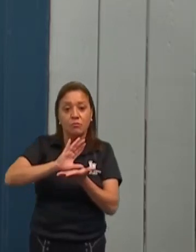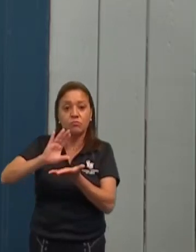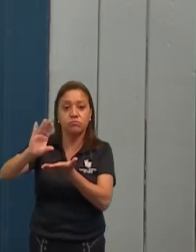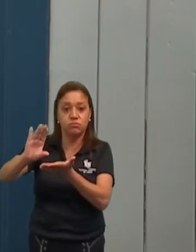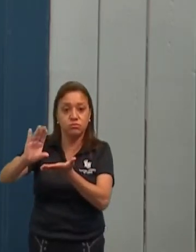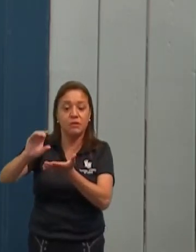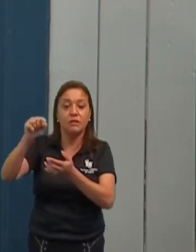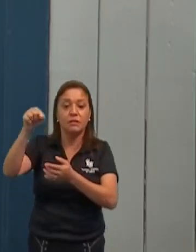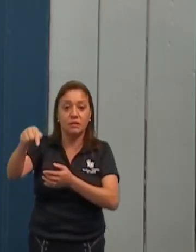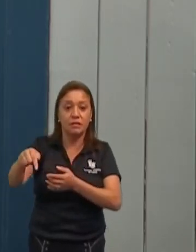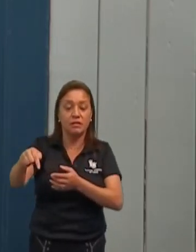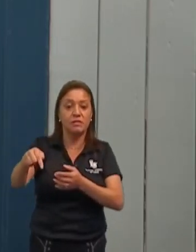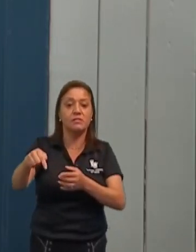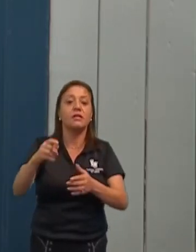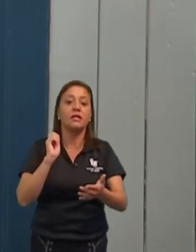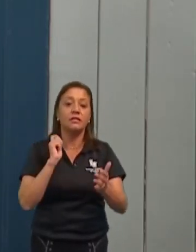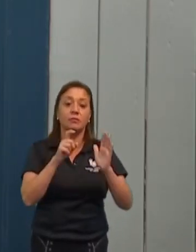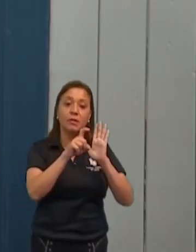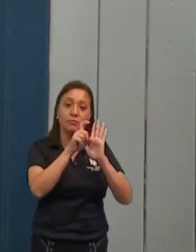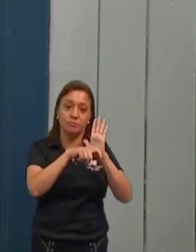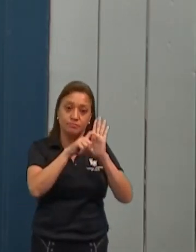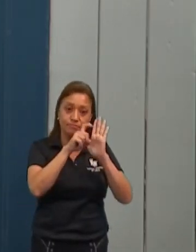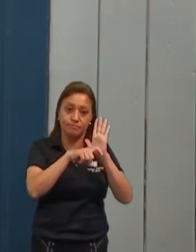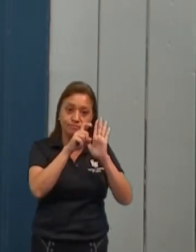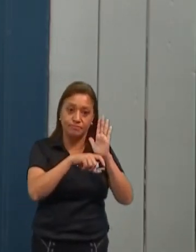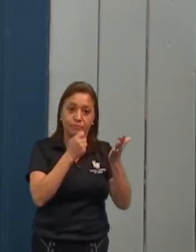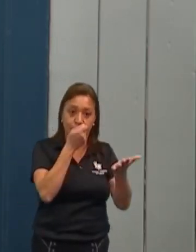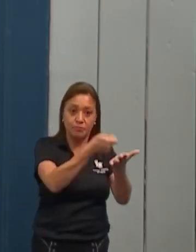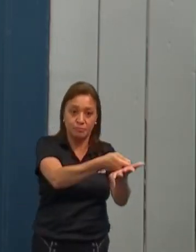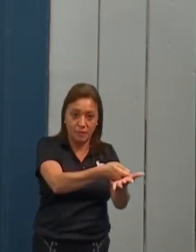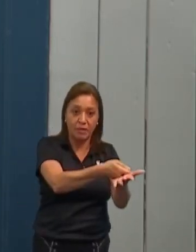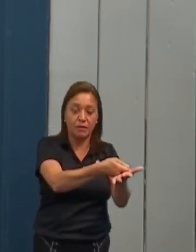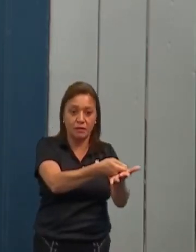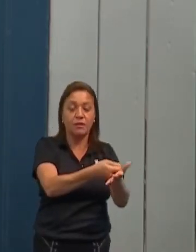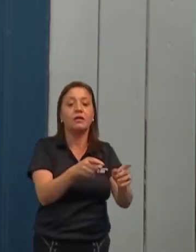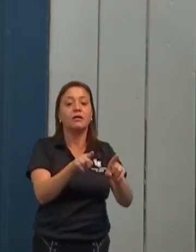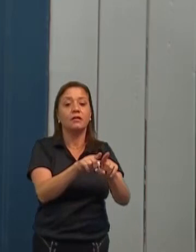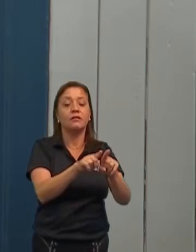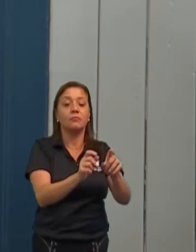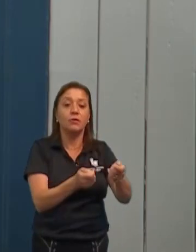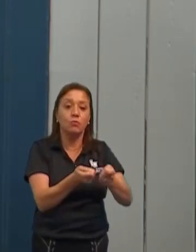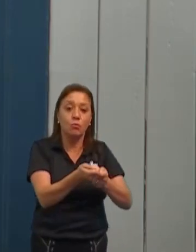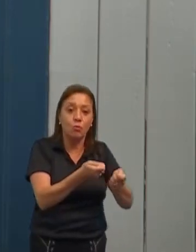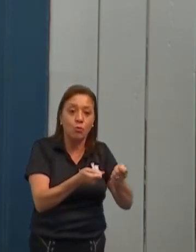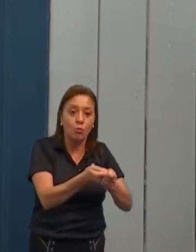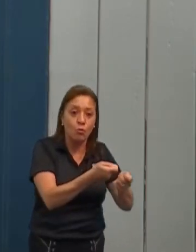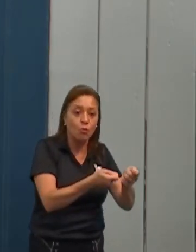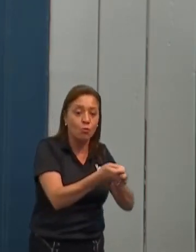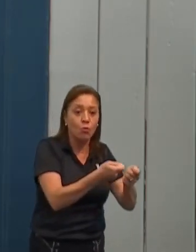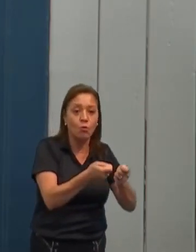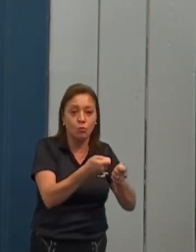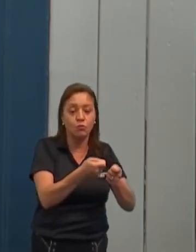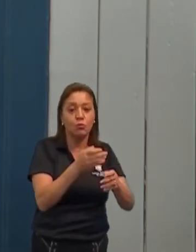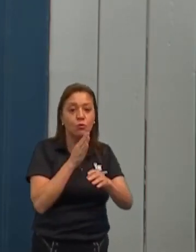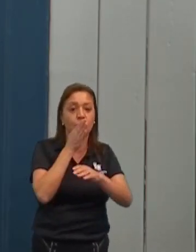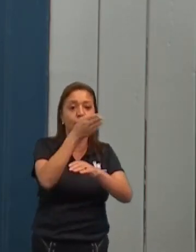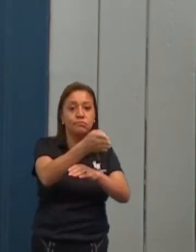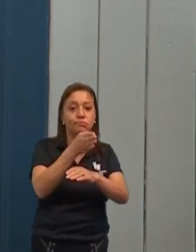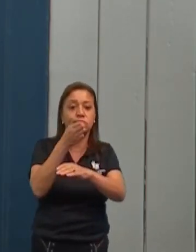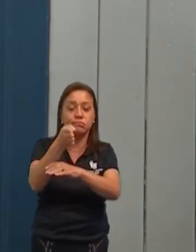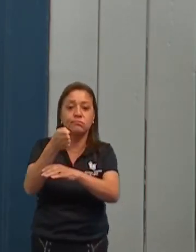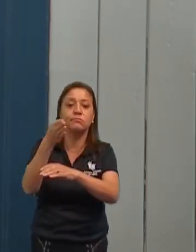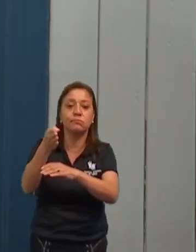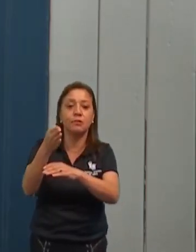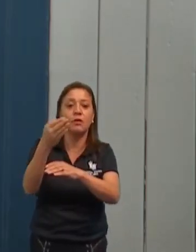desembaraço alfandegário e o comércio de armas de fogo e demais produtos controlados, inclusive o registro e o porte